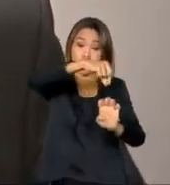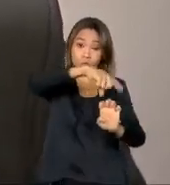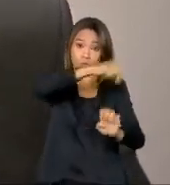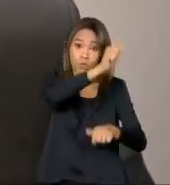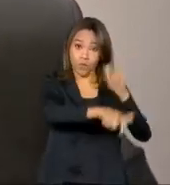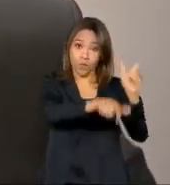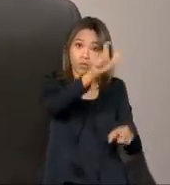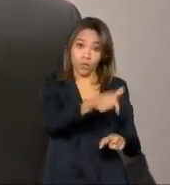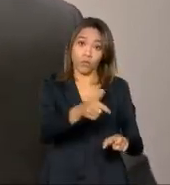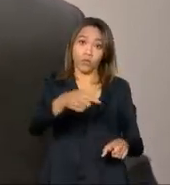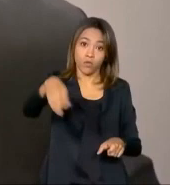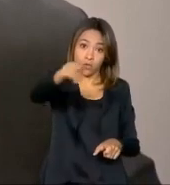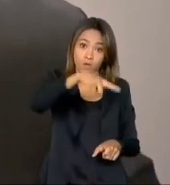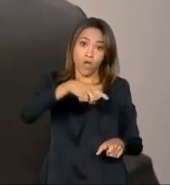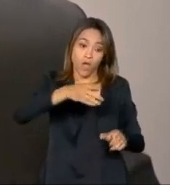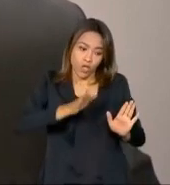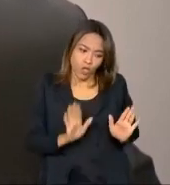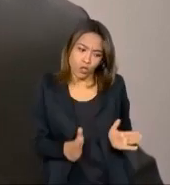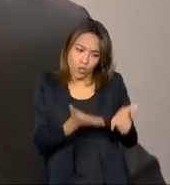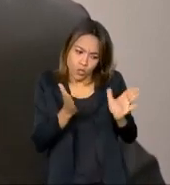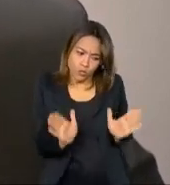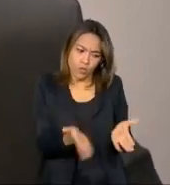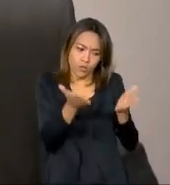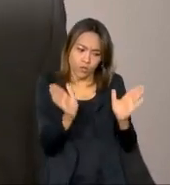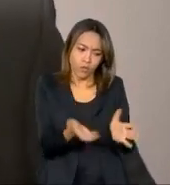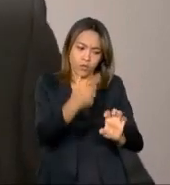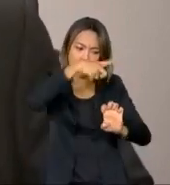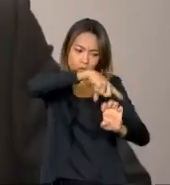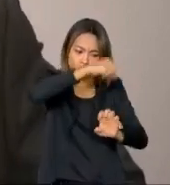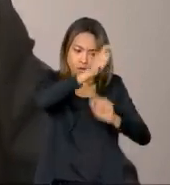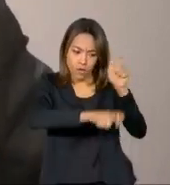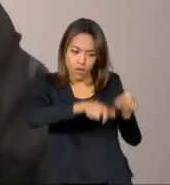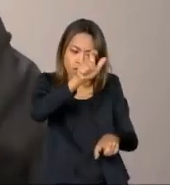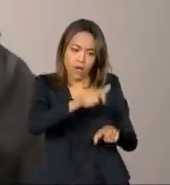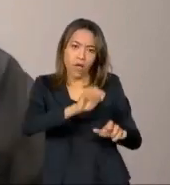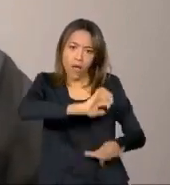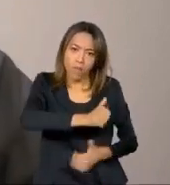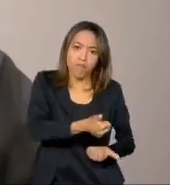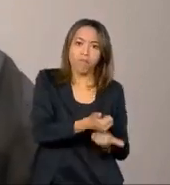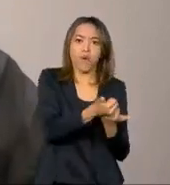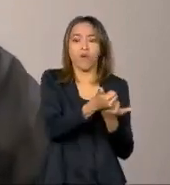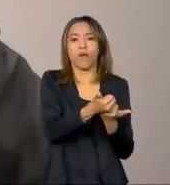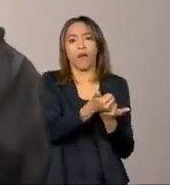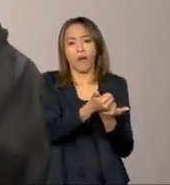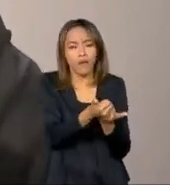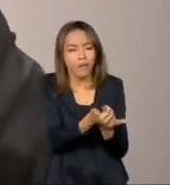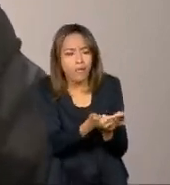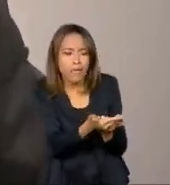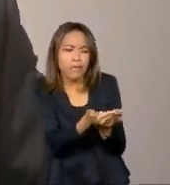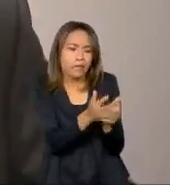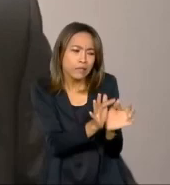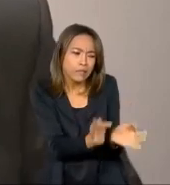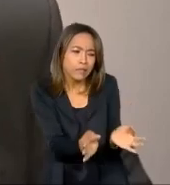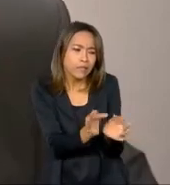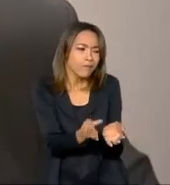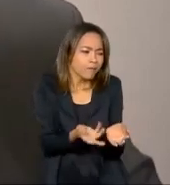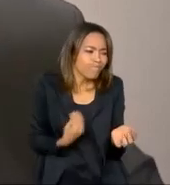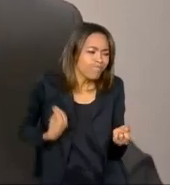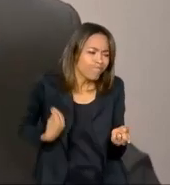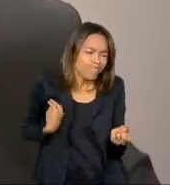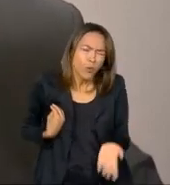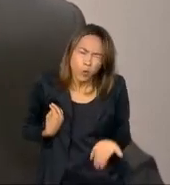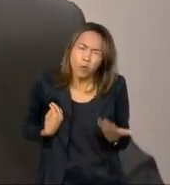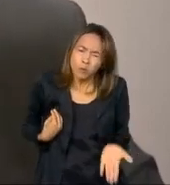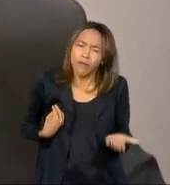você estimular a atividade empreendedora, você apoiar o pequeno para que ele possa sobreviver